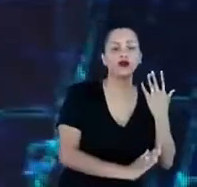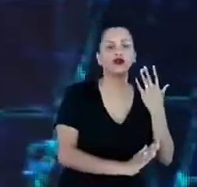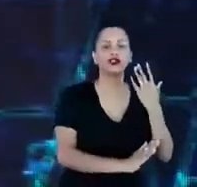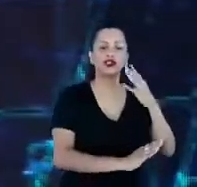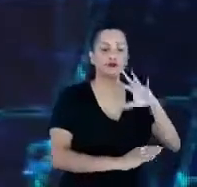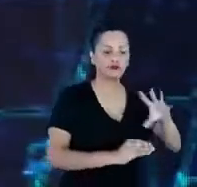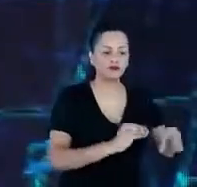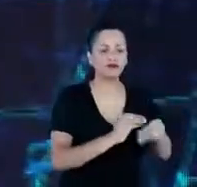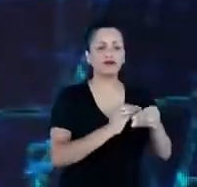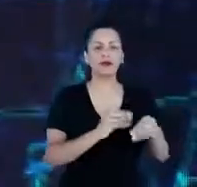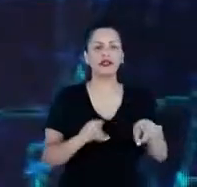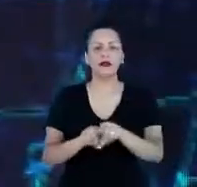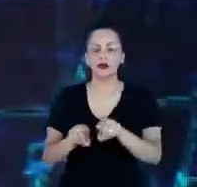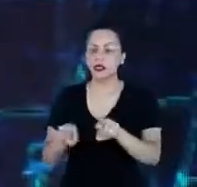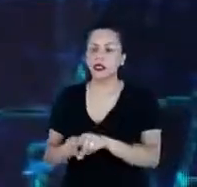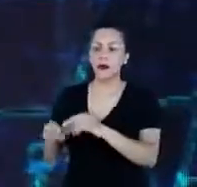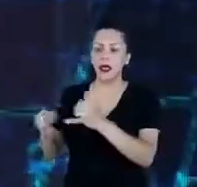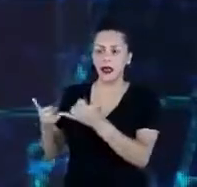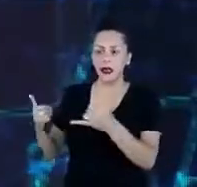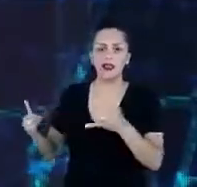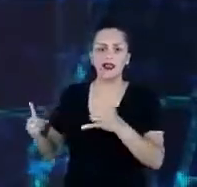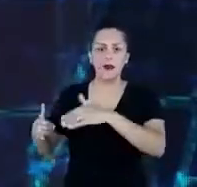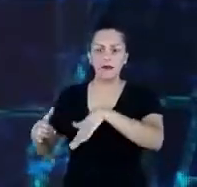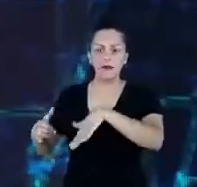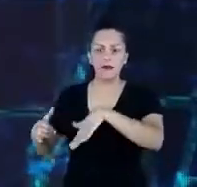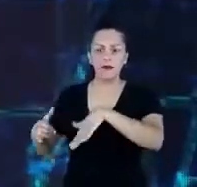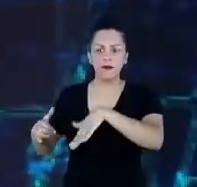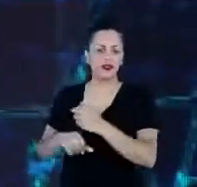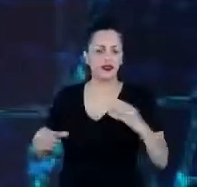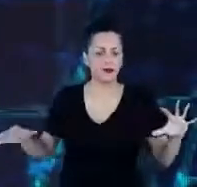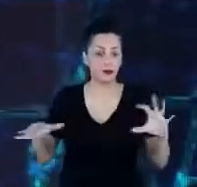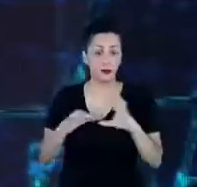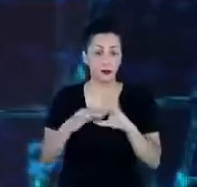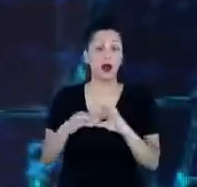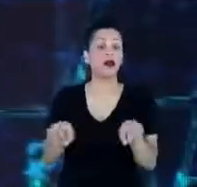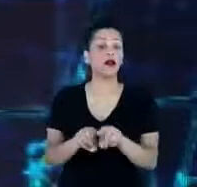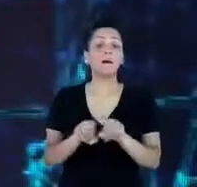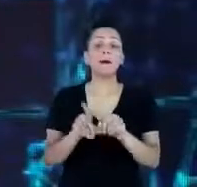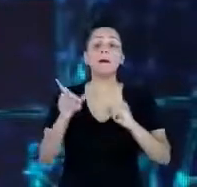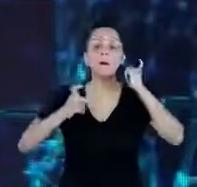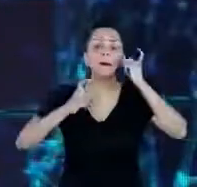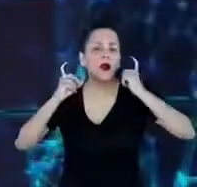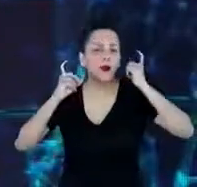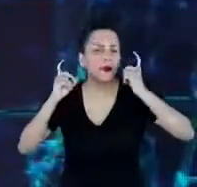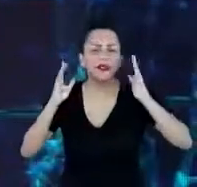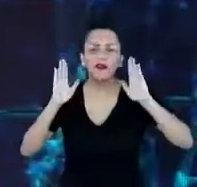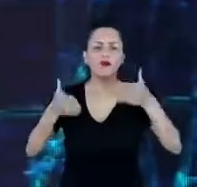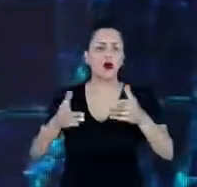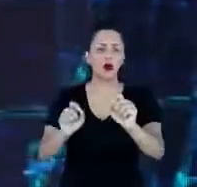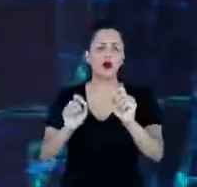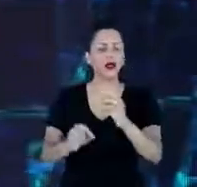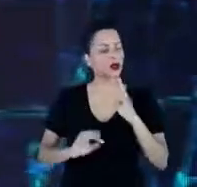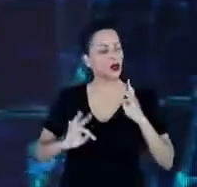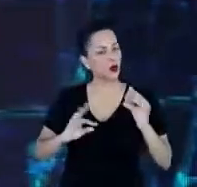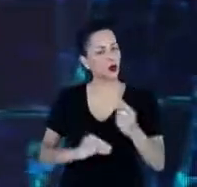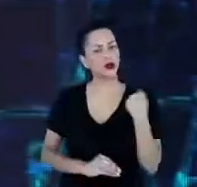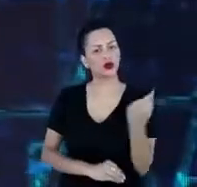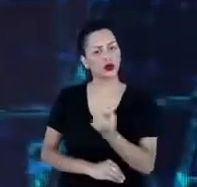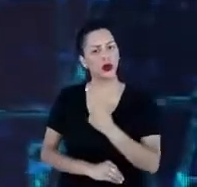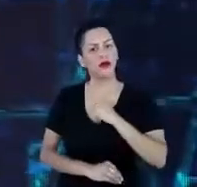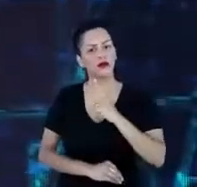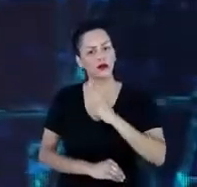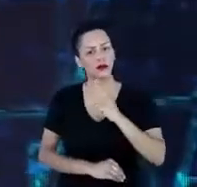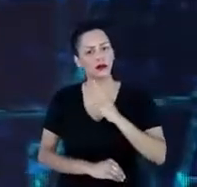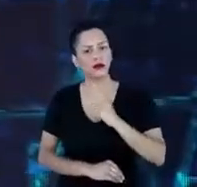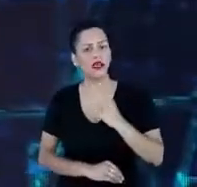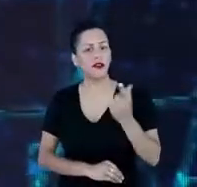maneira mais eficiente e sobretudo uma preocupação constante para todos nós reduzir custos para o consumidor